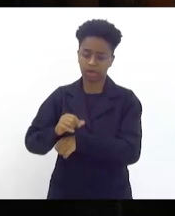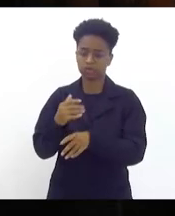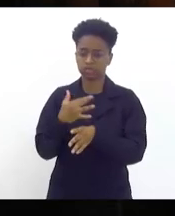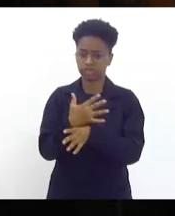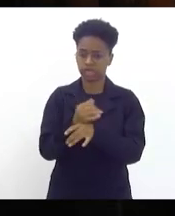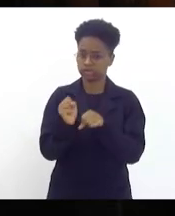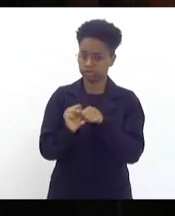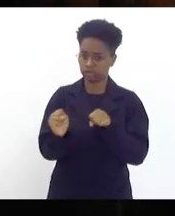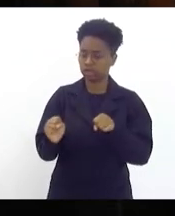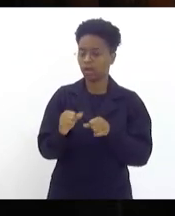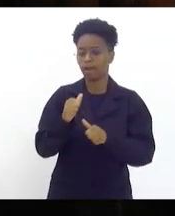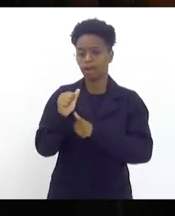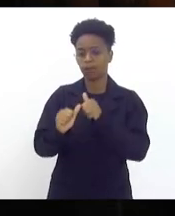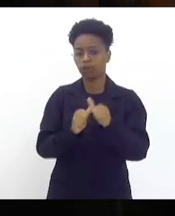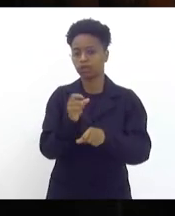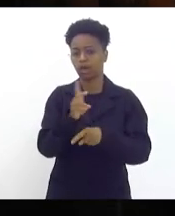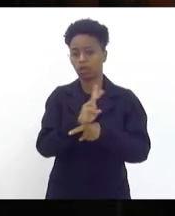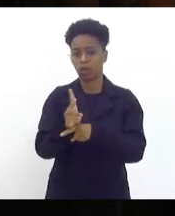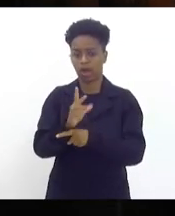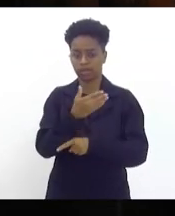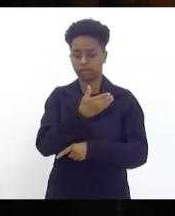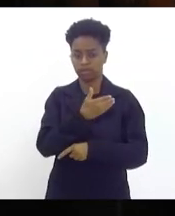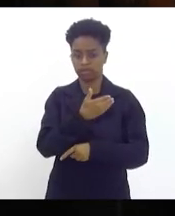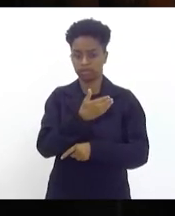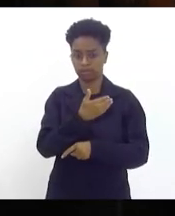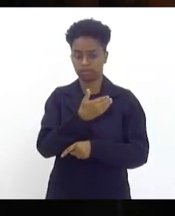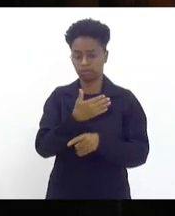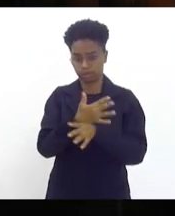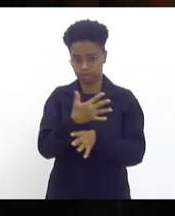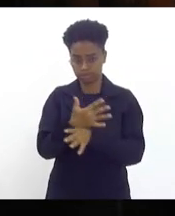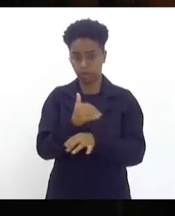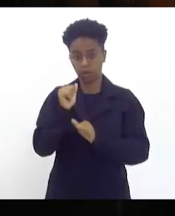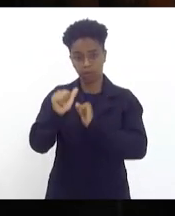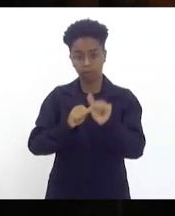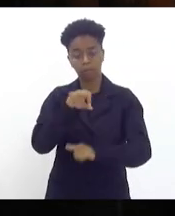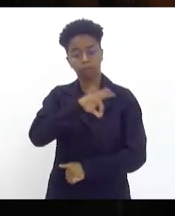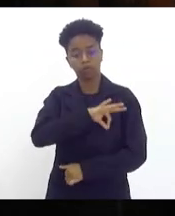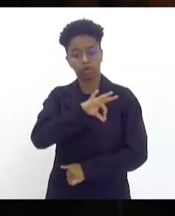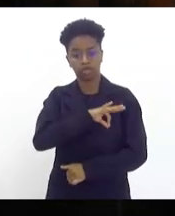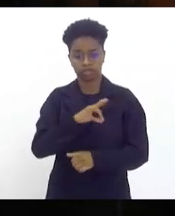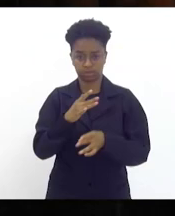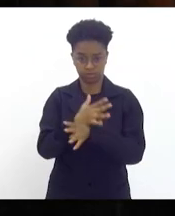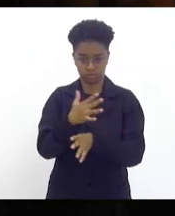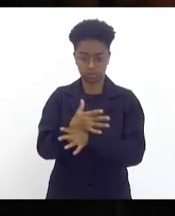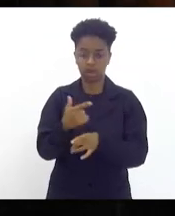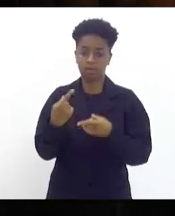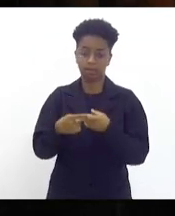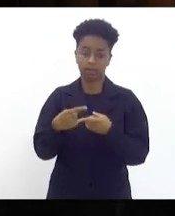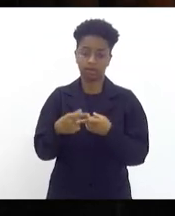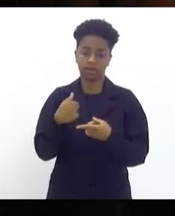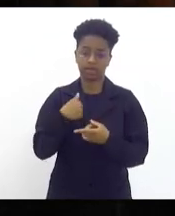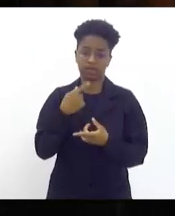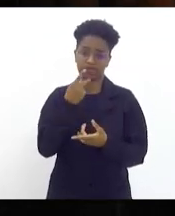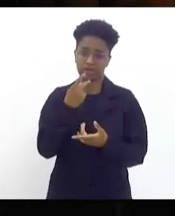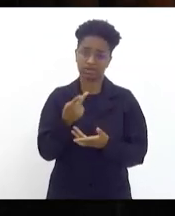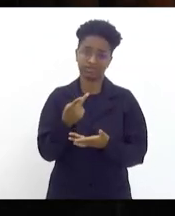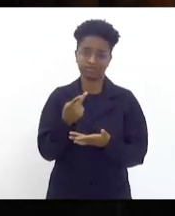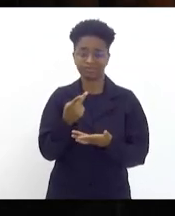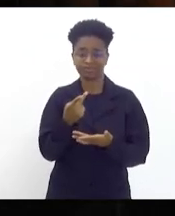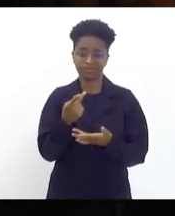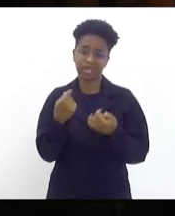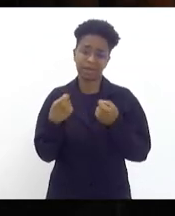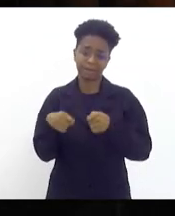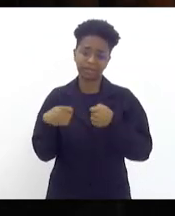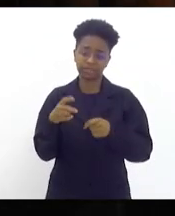a transformação da guarda municipal em polícia Municipal Eu costumo refutar aquela lógica de que caberia